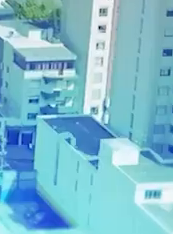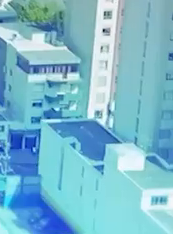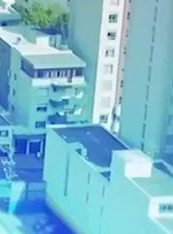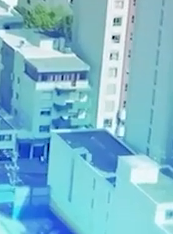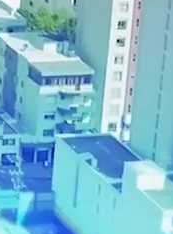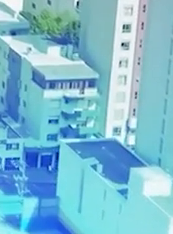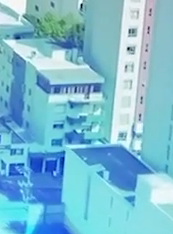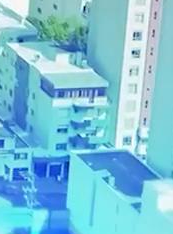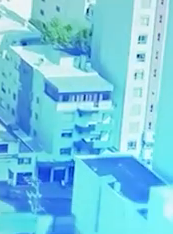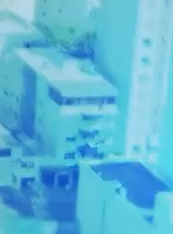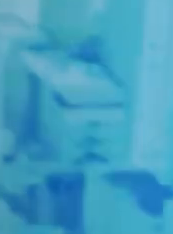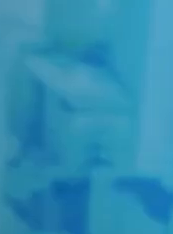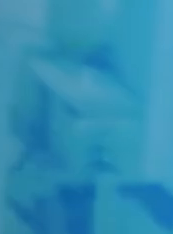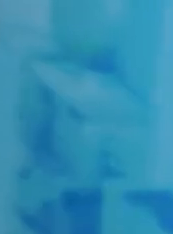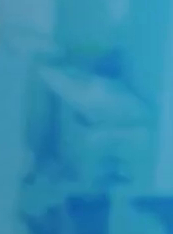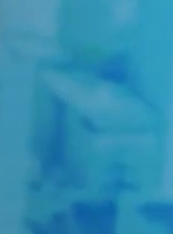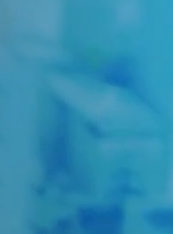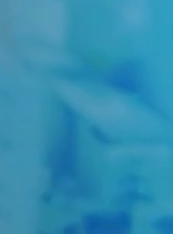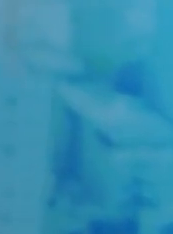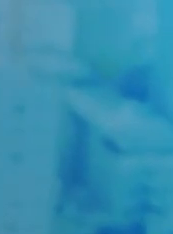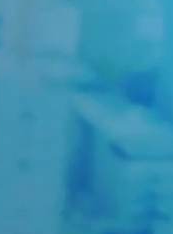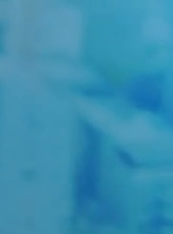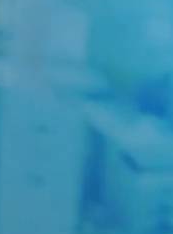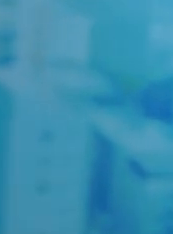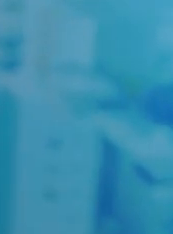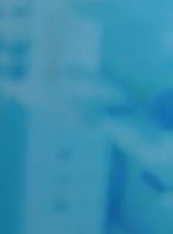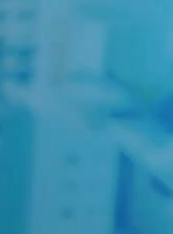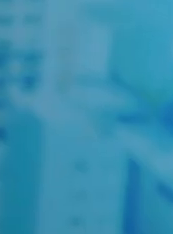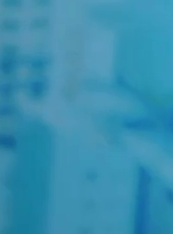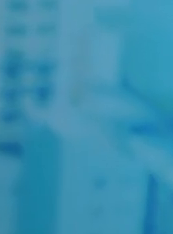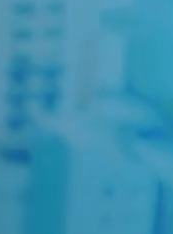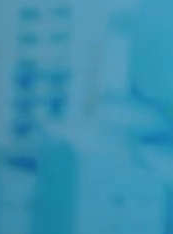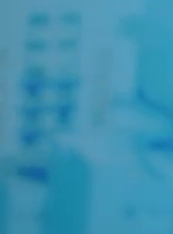cidade. Câmara de Vereadores de Passo Fundo, a casa dos grandes debates.